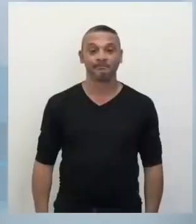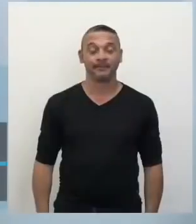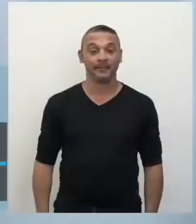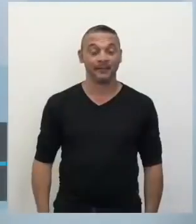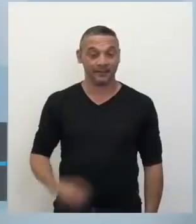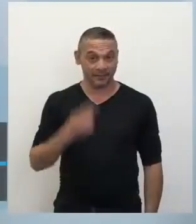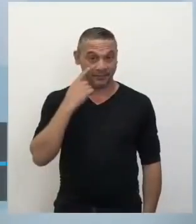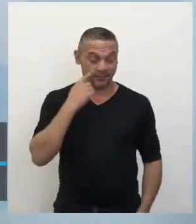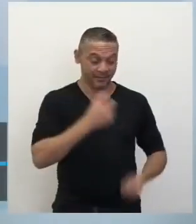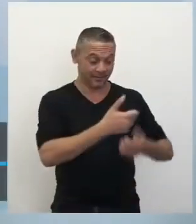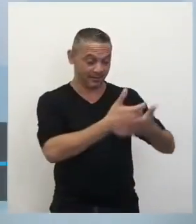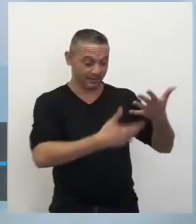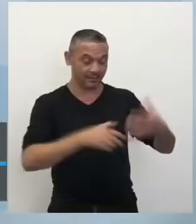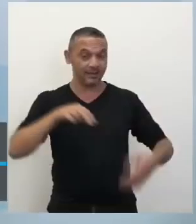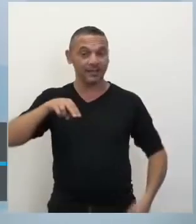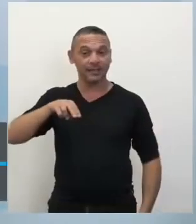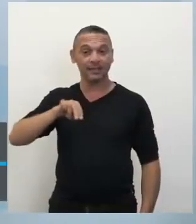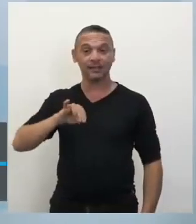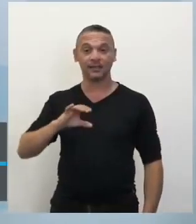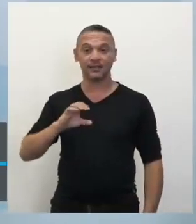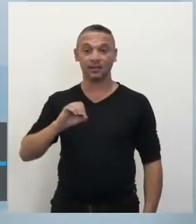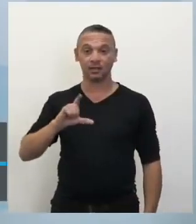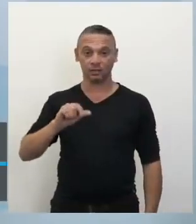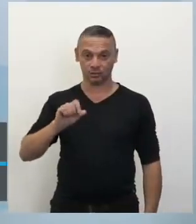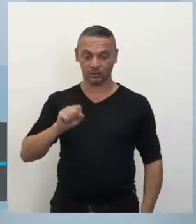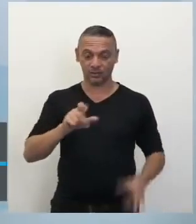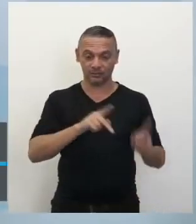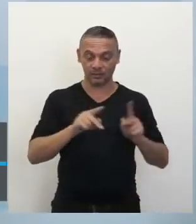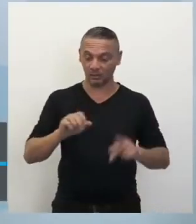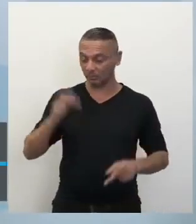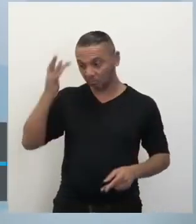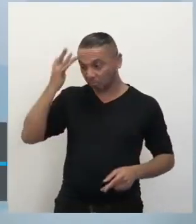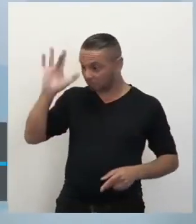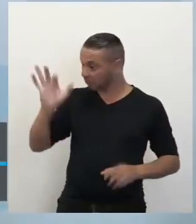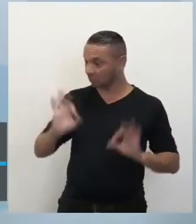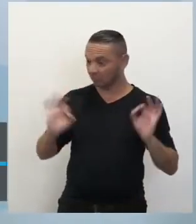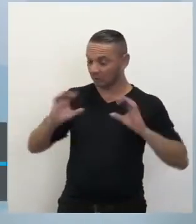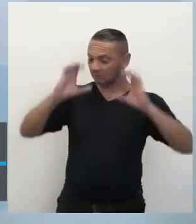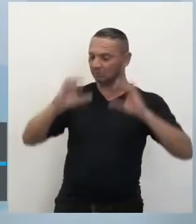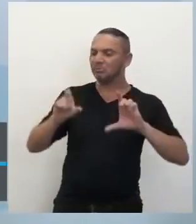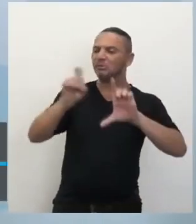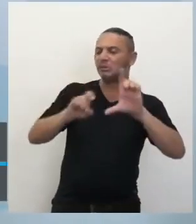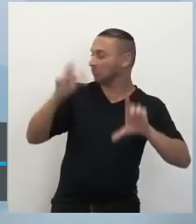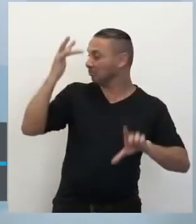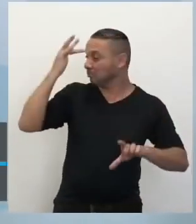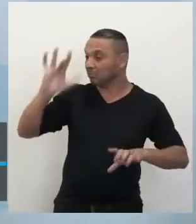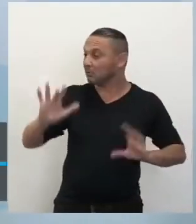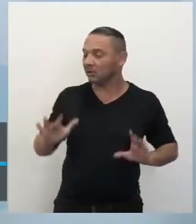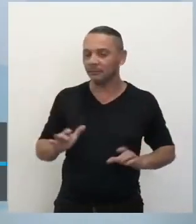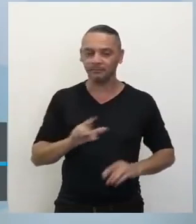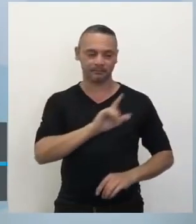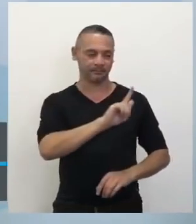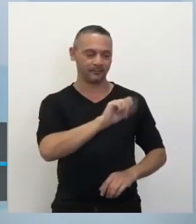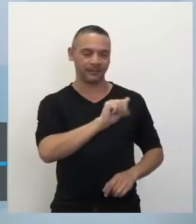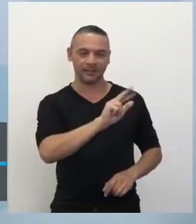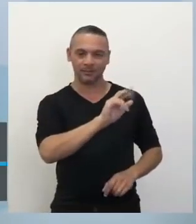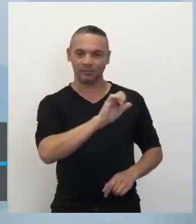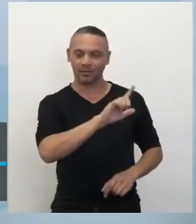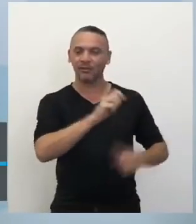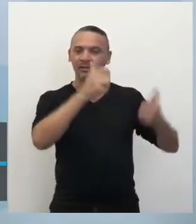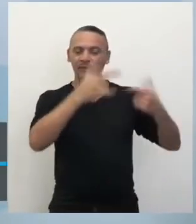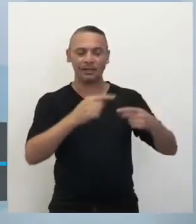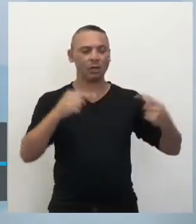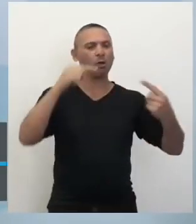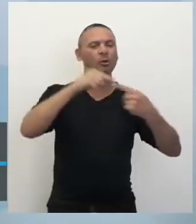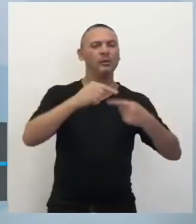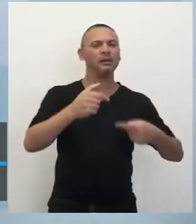Vamos lá, então. O Nicolas, da Proedna, disse que não sabe o que é cidadania digital. O Gabriel relacionou com